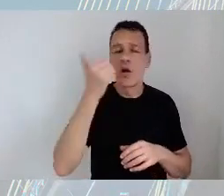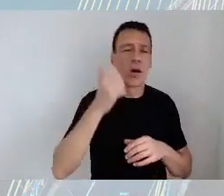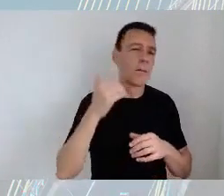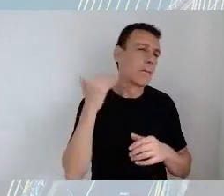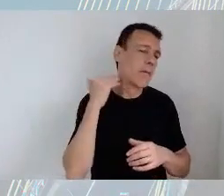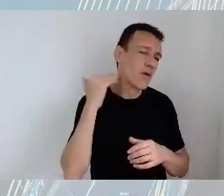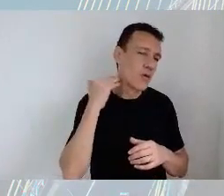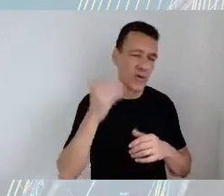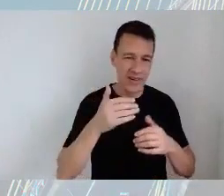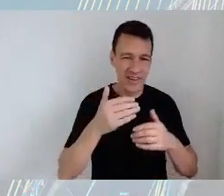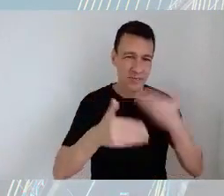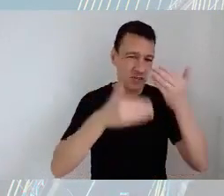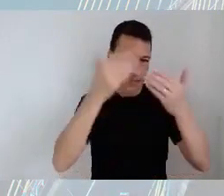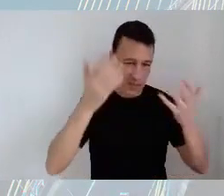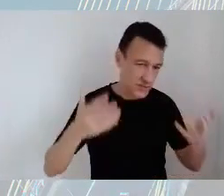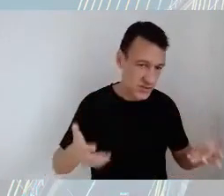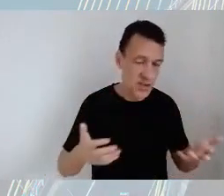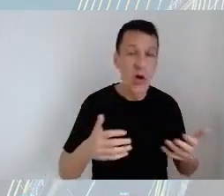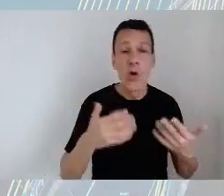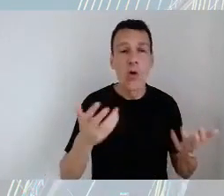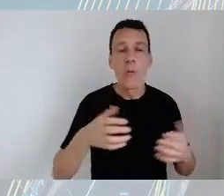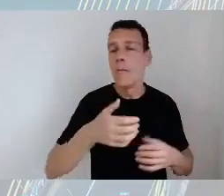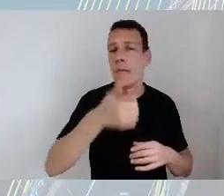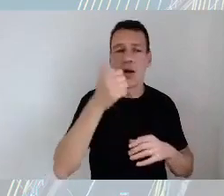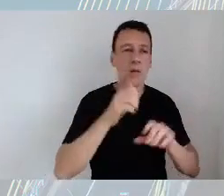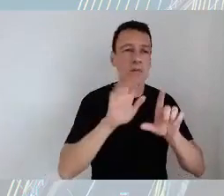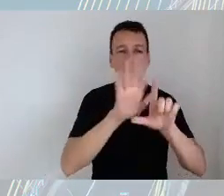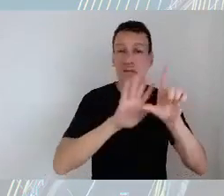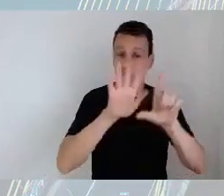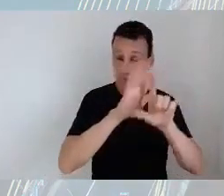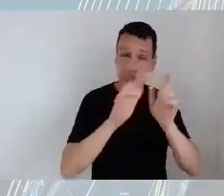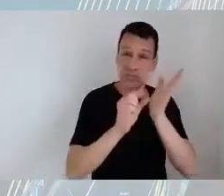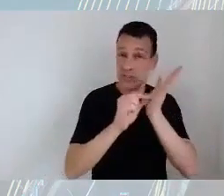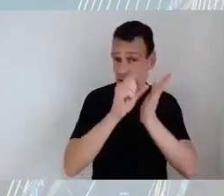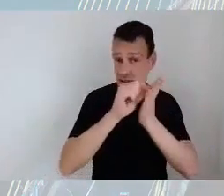melhor plataforma digital da América Latina, né?